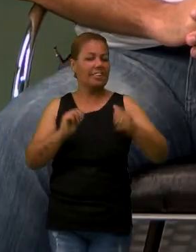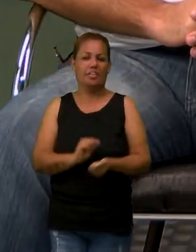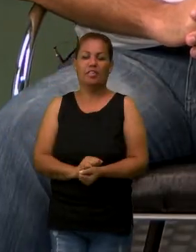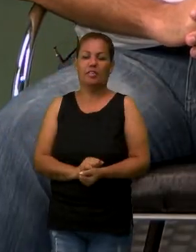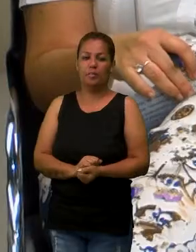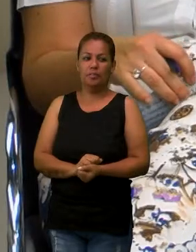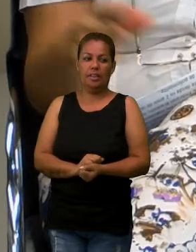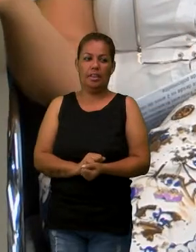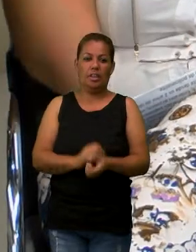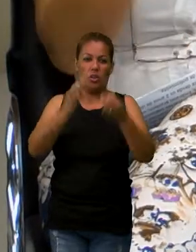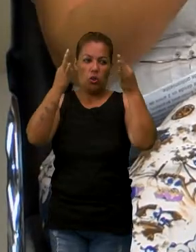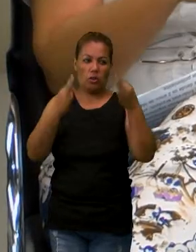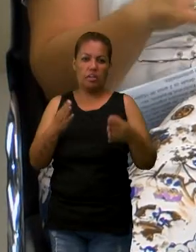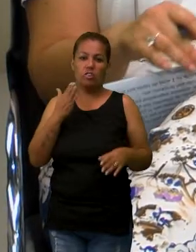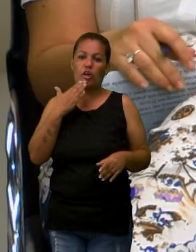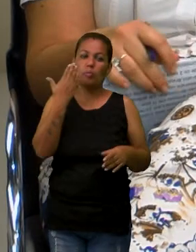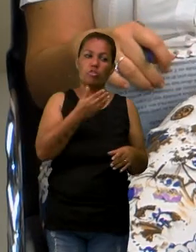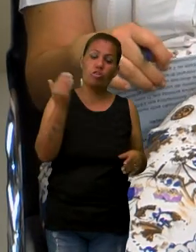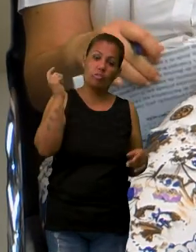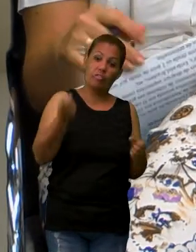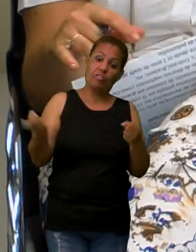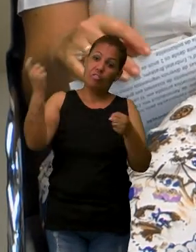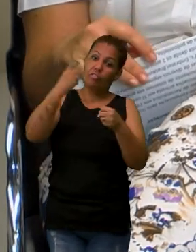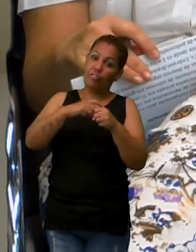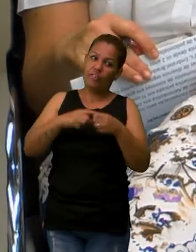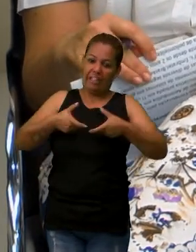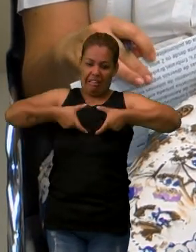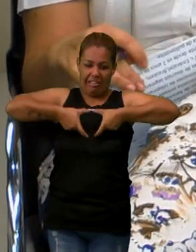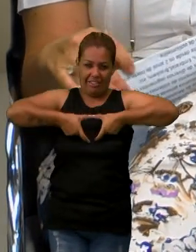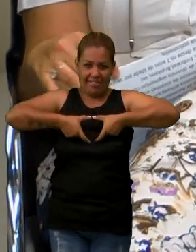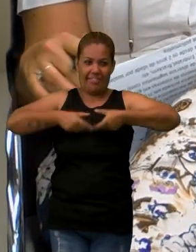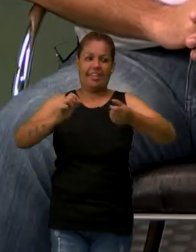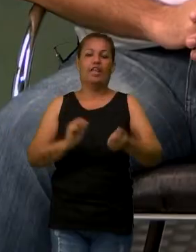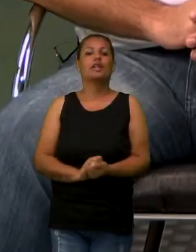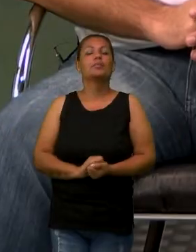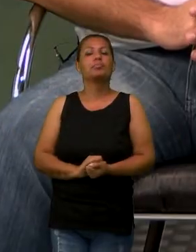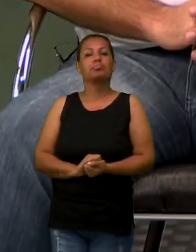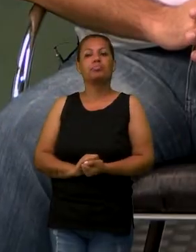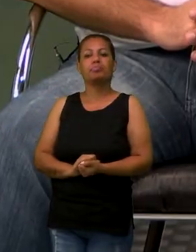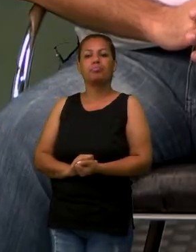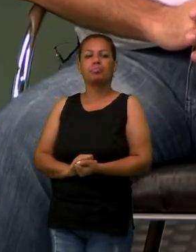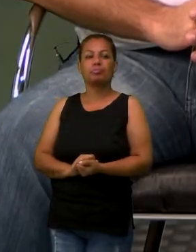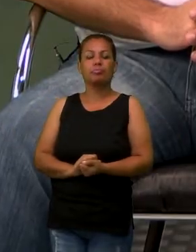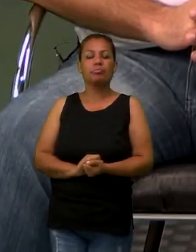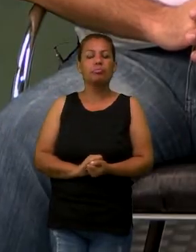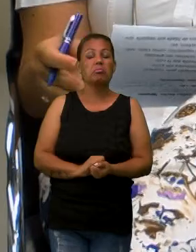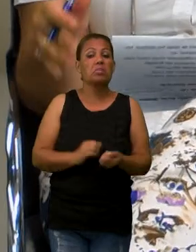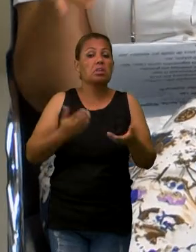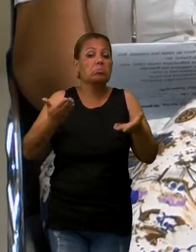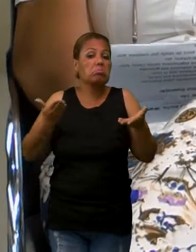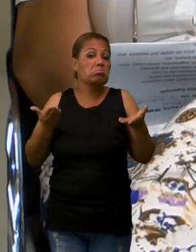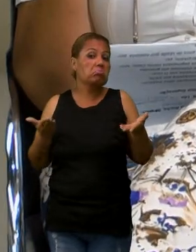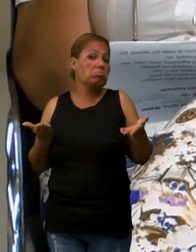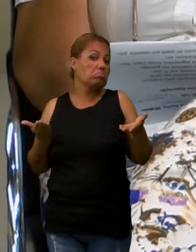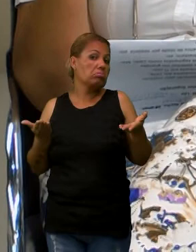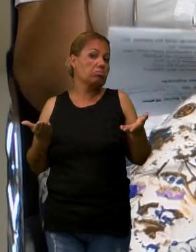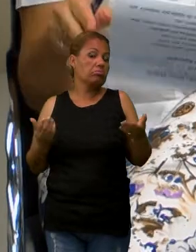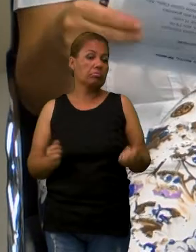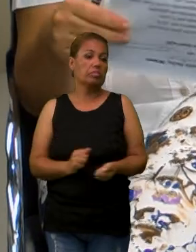certeza ele a gente já até pediu para ele vem volta aqui com a medalha mas então é